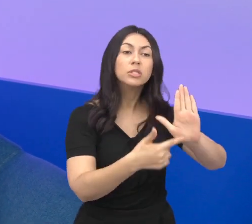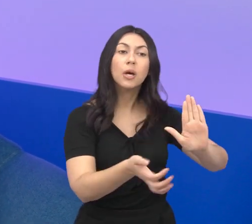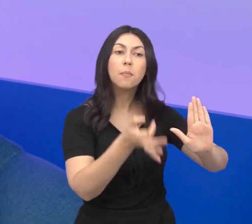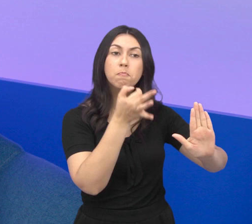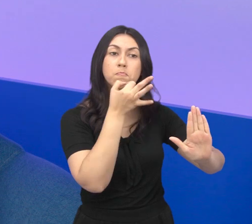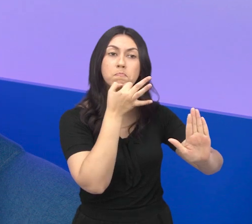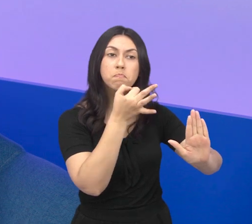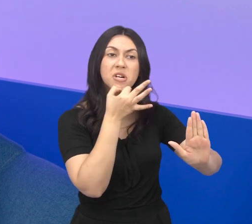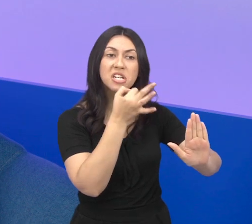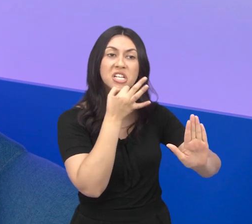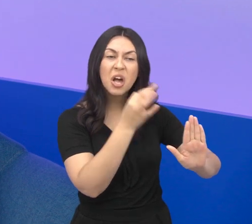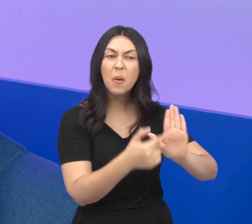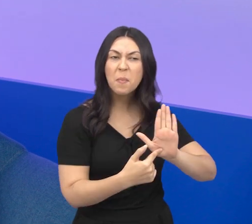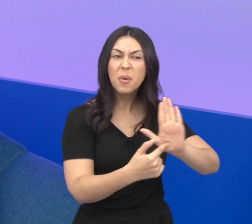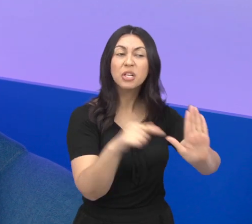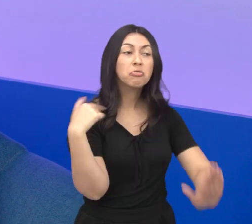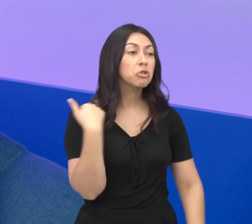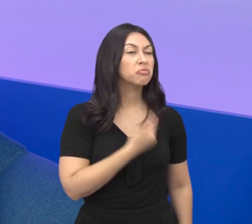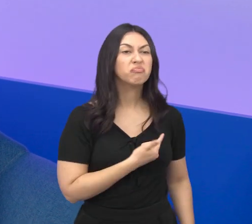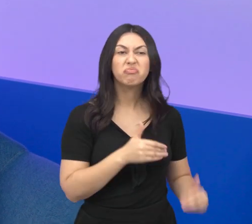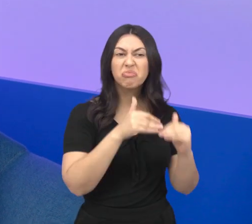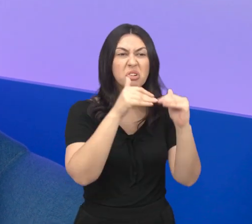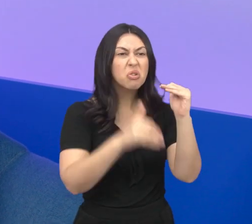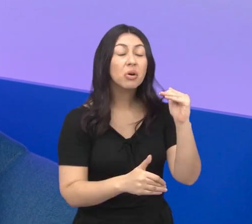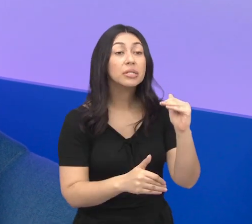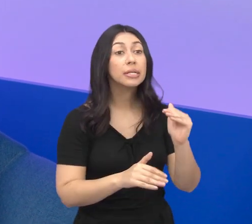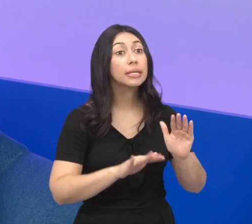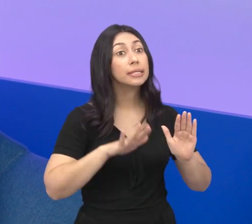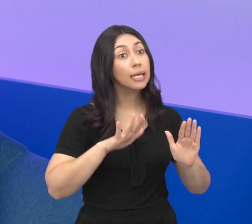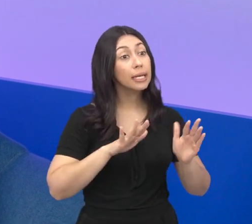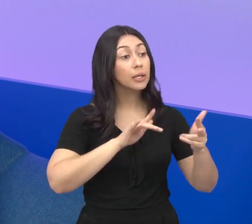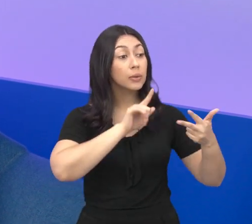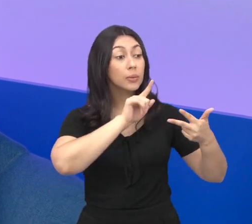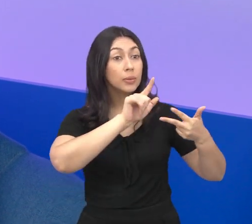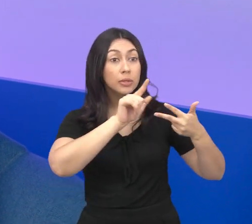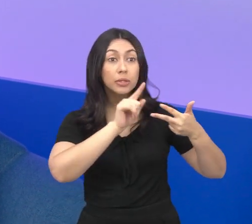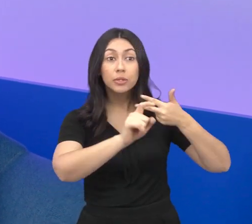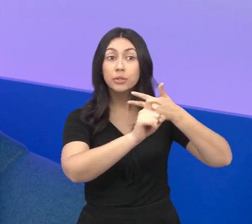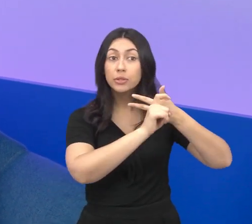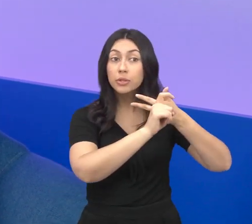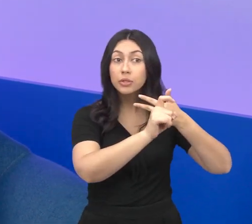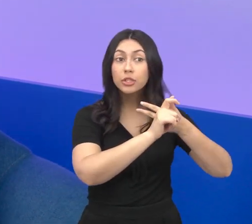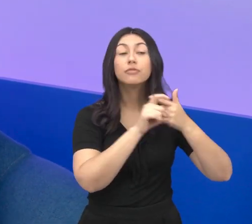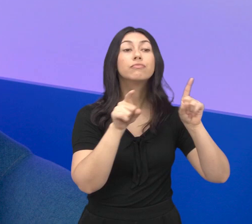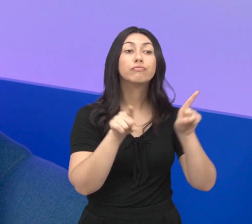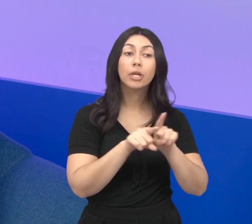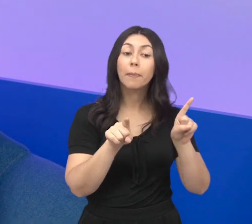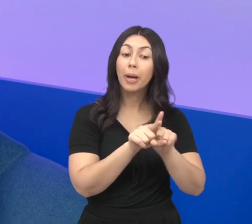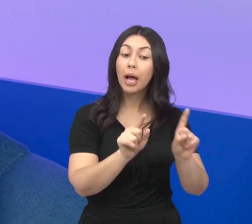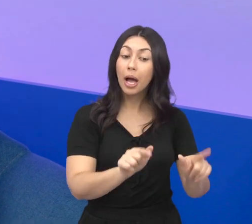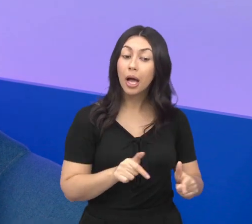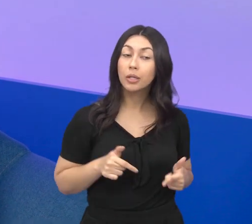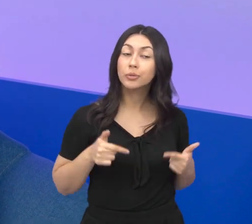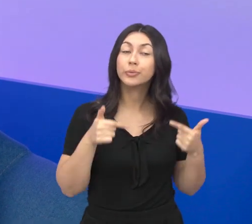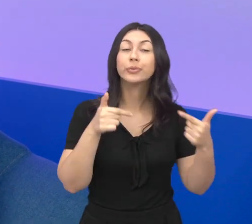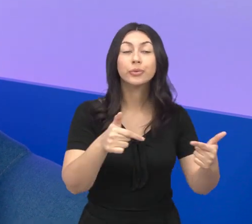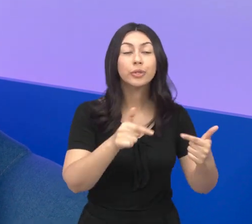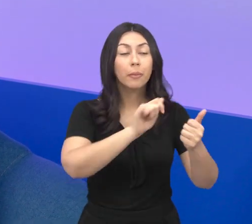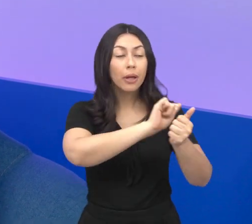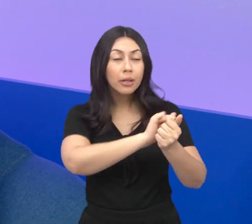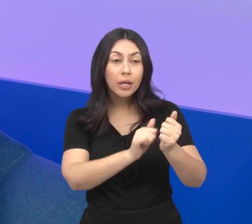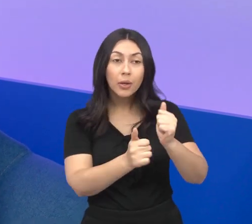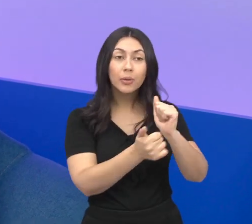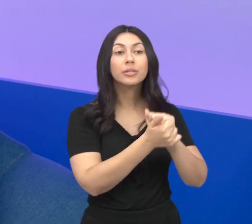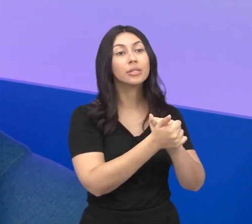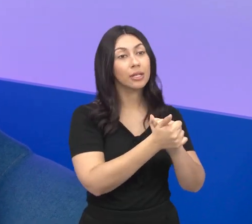as nossas indignações para que o nosso poder legislativo, executivo, se movimente para